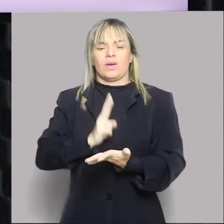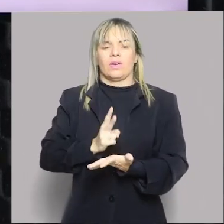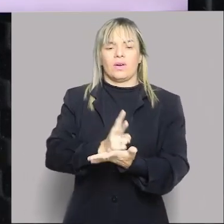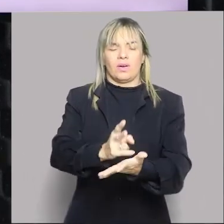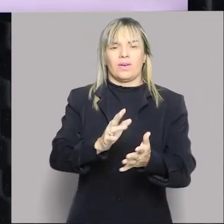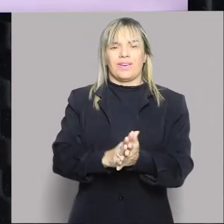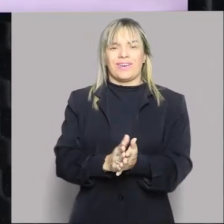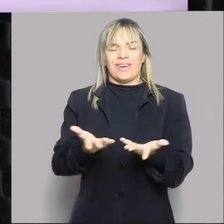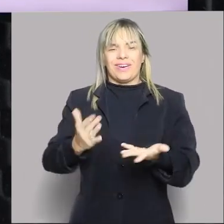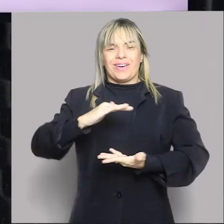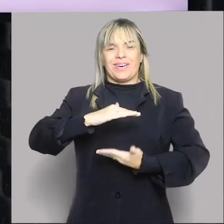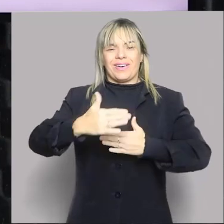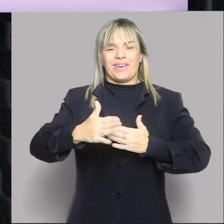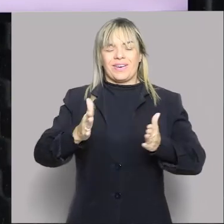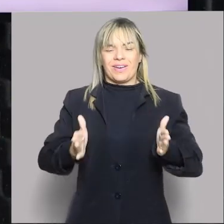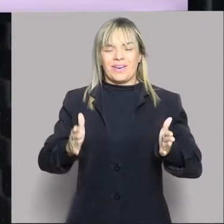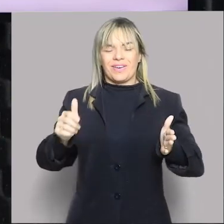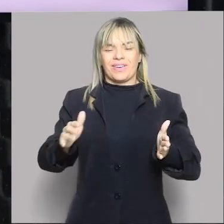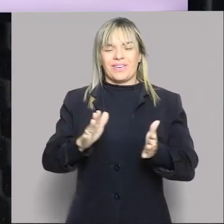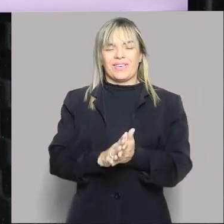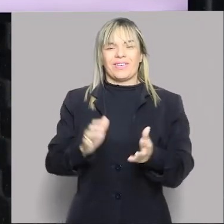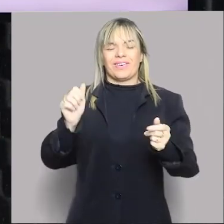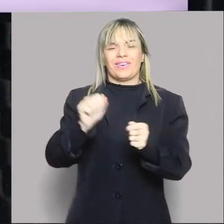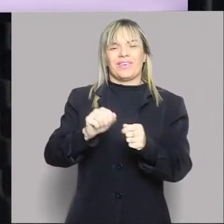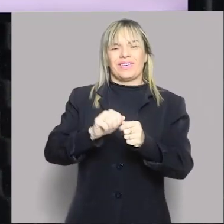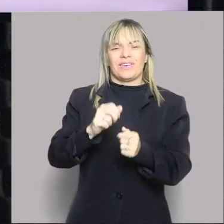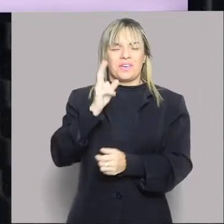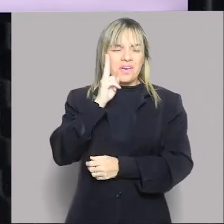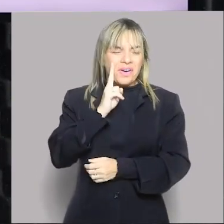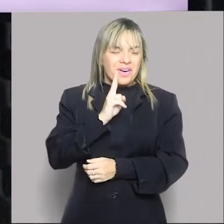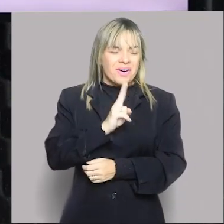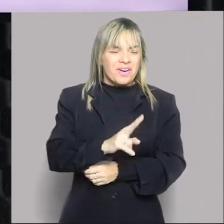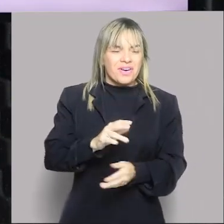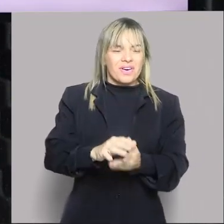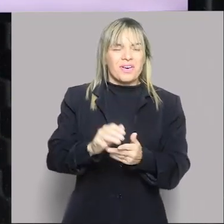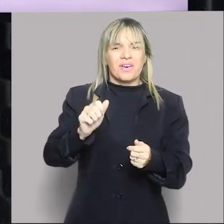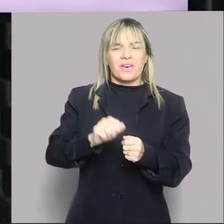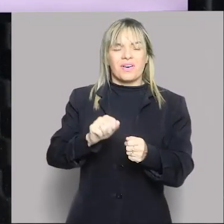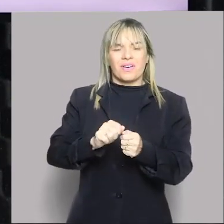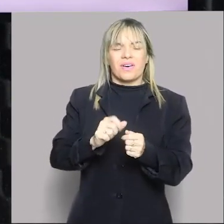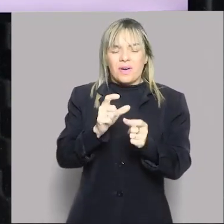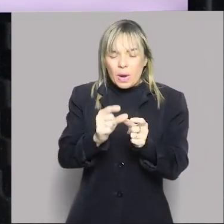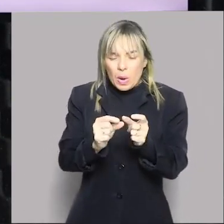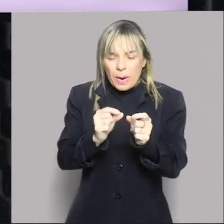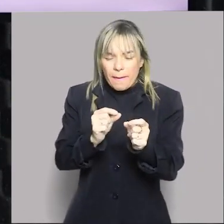uma caixa de massa de modelar, porque eu adorava ver ele fazendo. Ele pegava cada